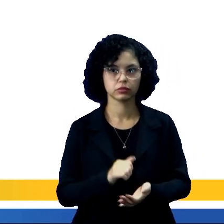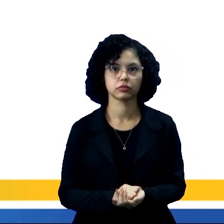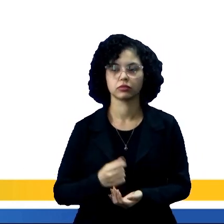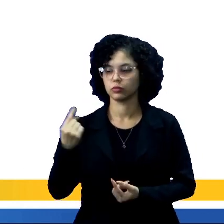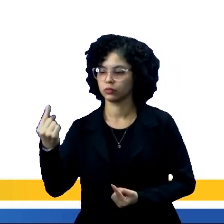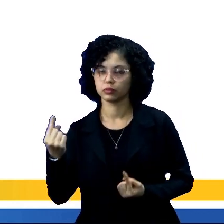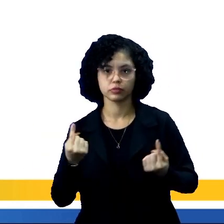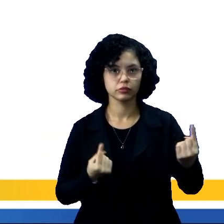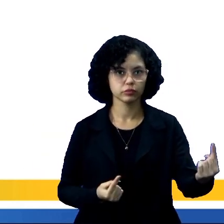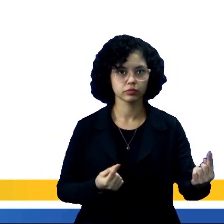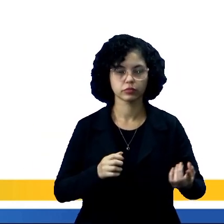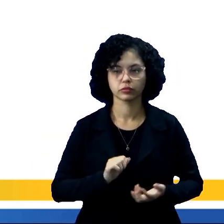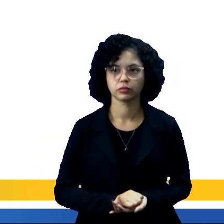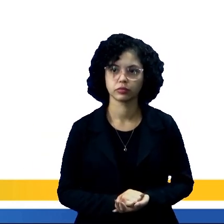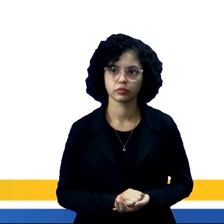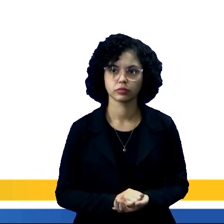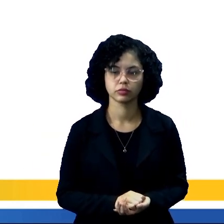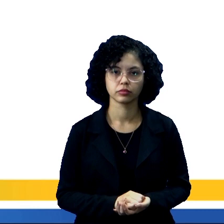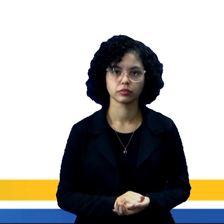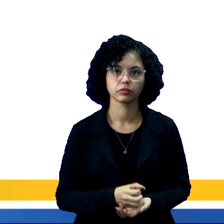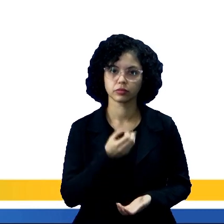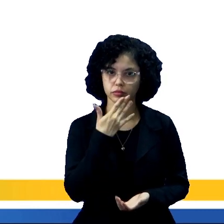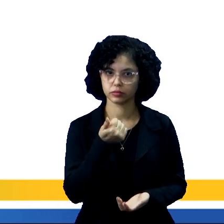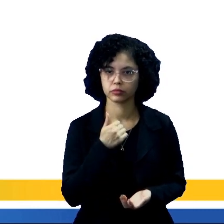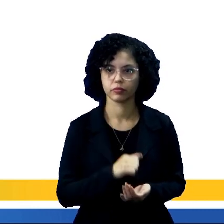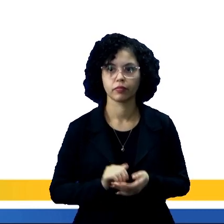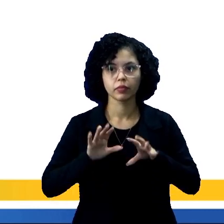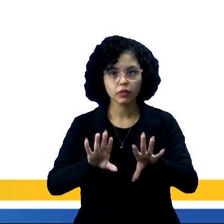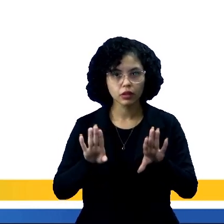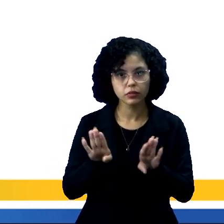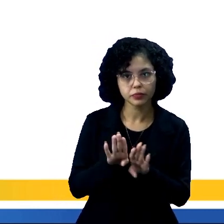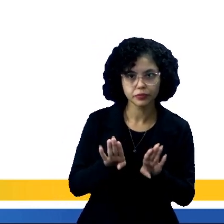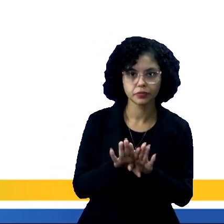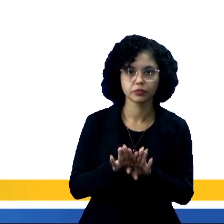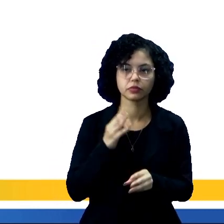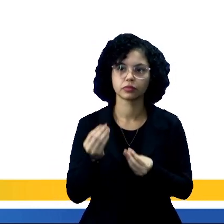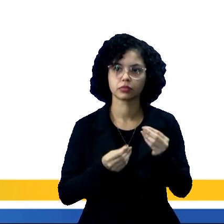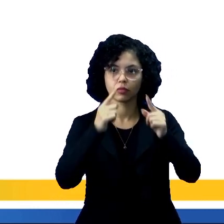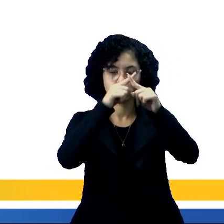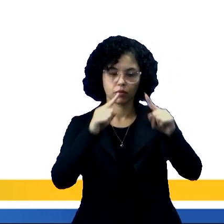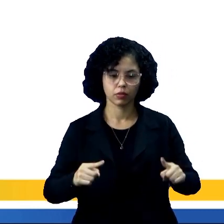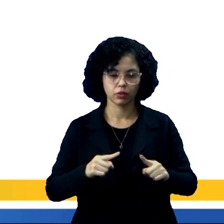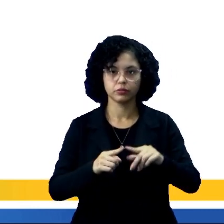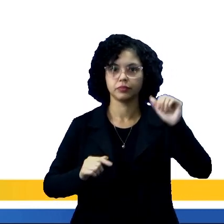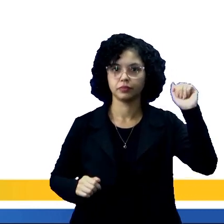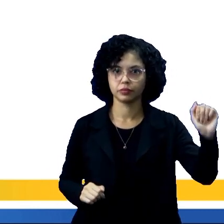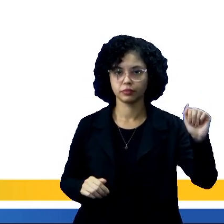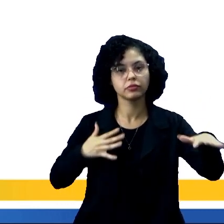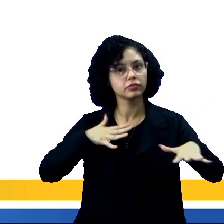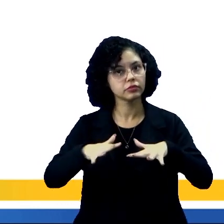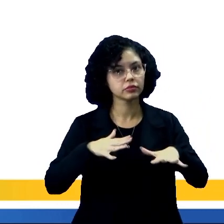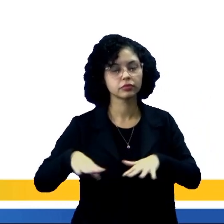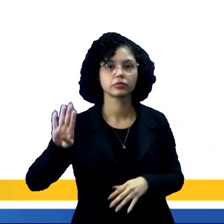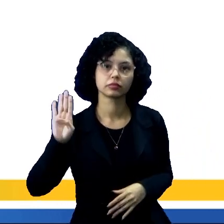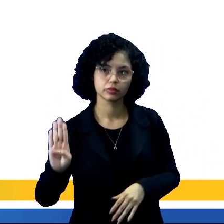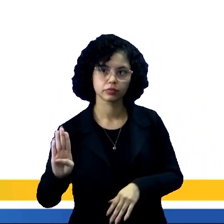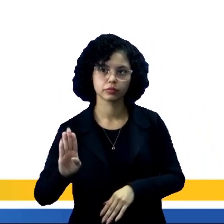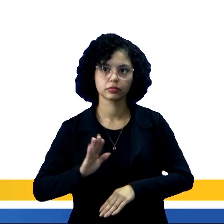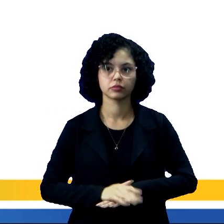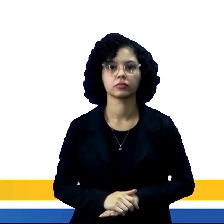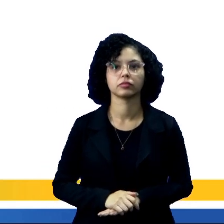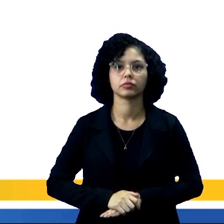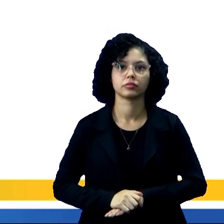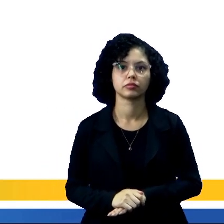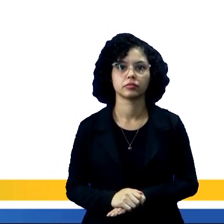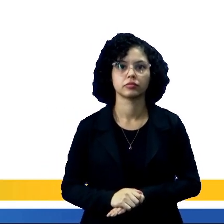lado para o outro. Tá? Assim também como o triângulo A se movimentando para o outro